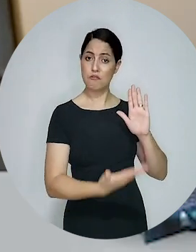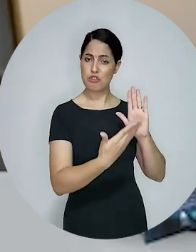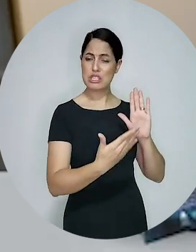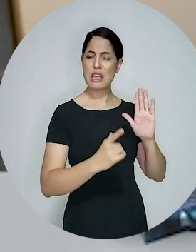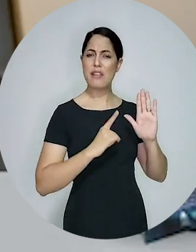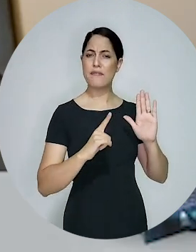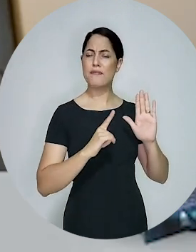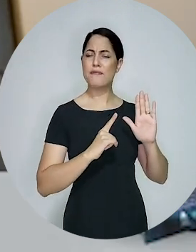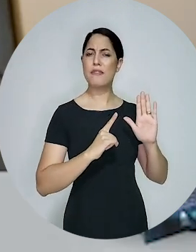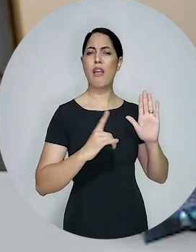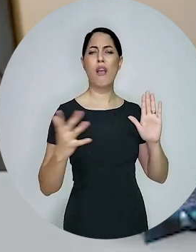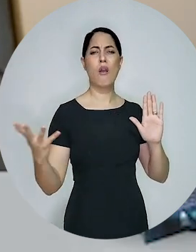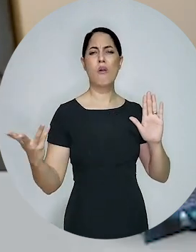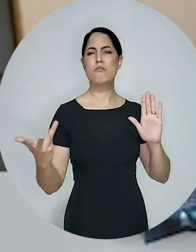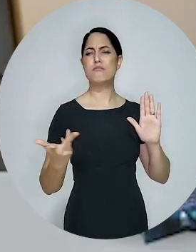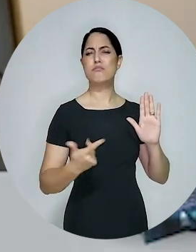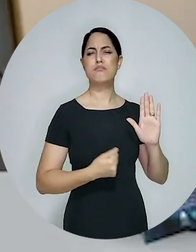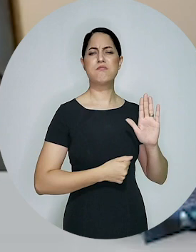uma vasta